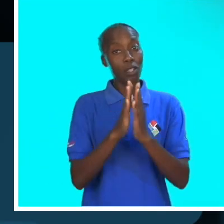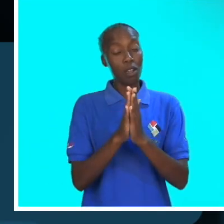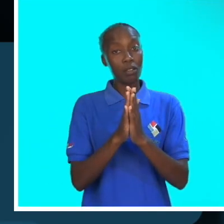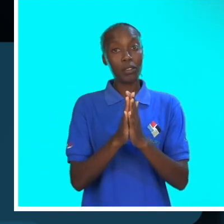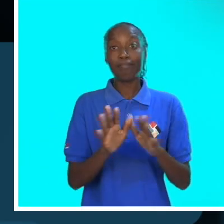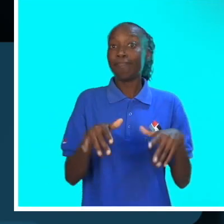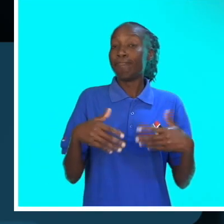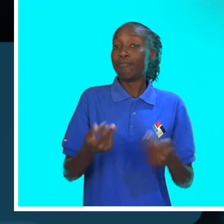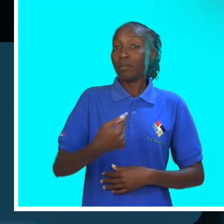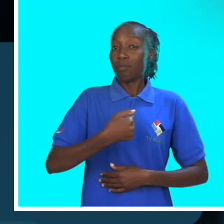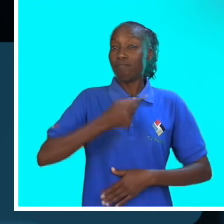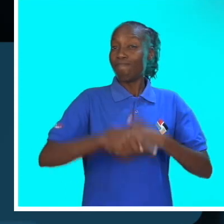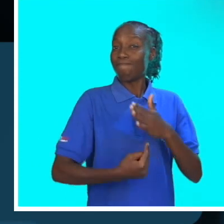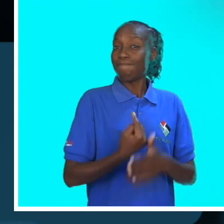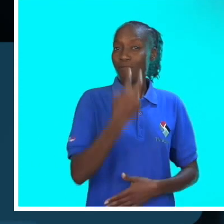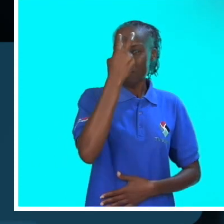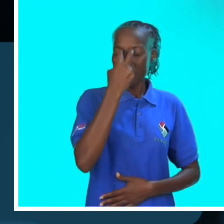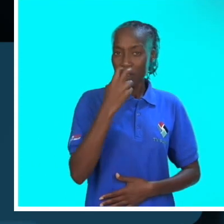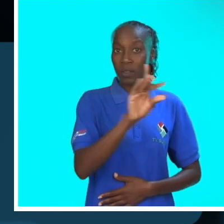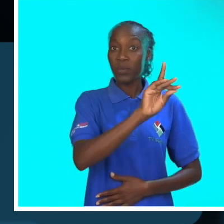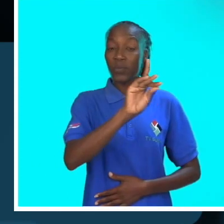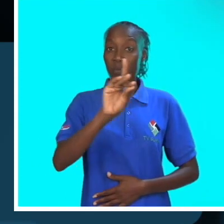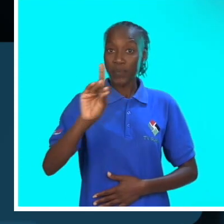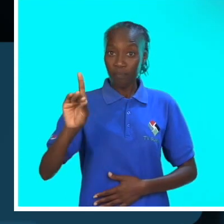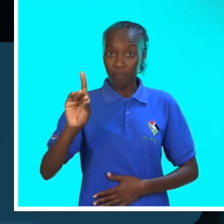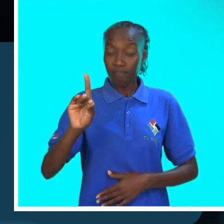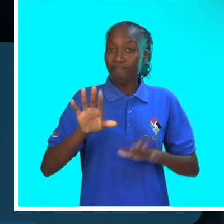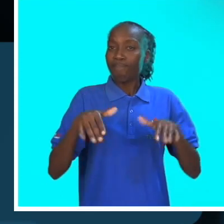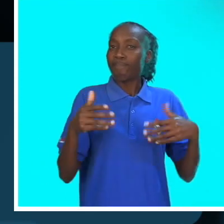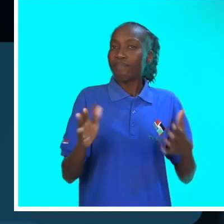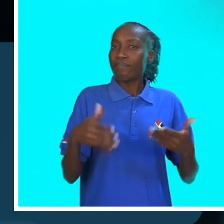obrigado. Eu adquiri a deficiência visual